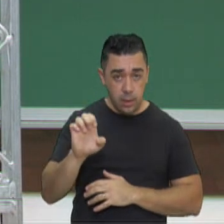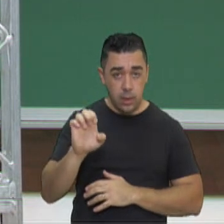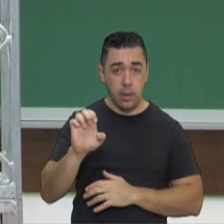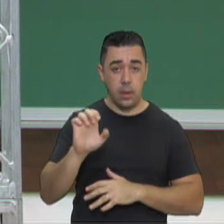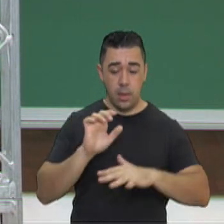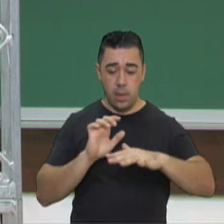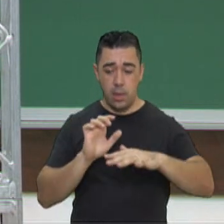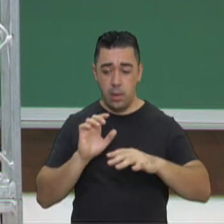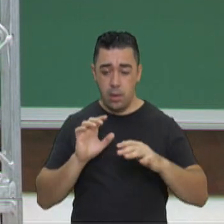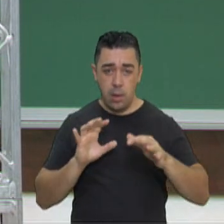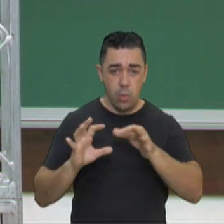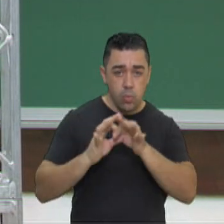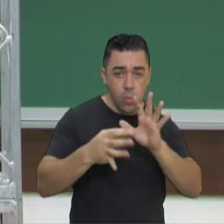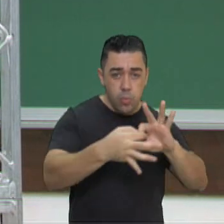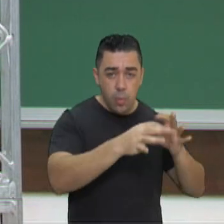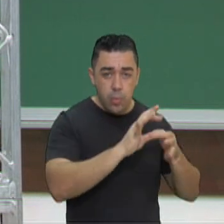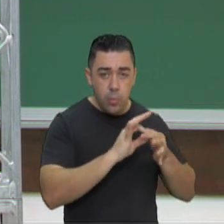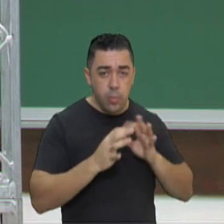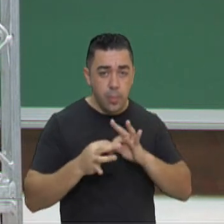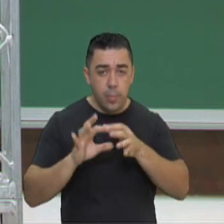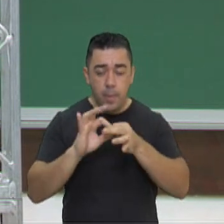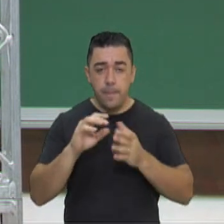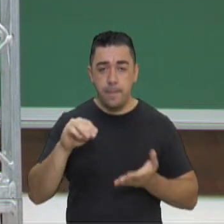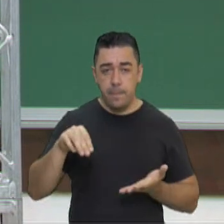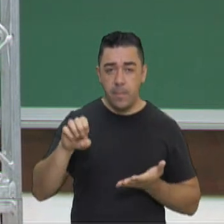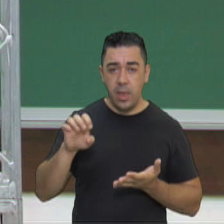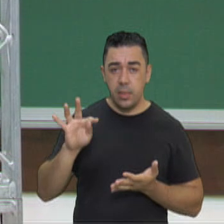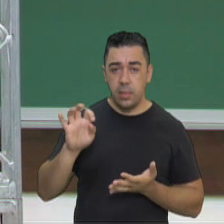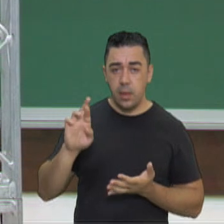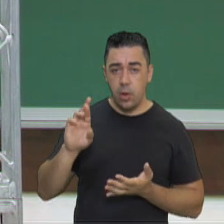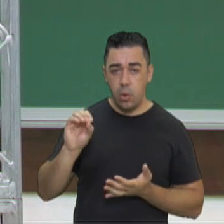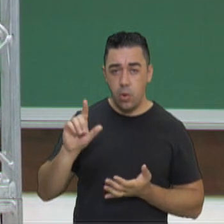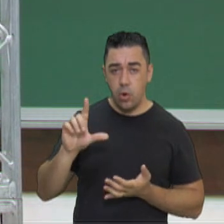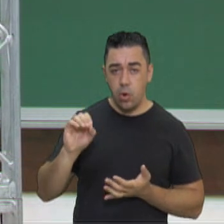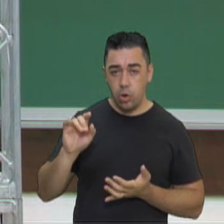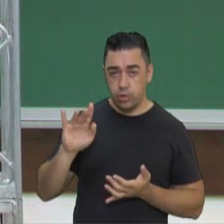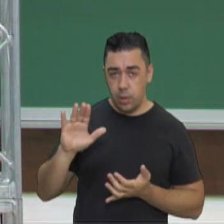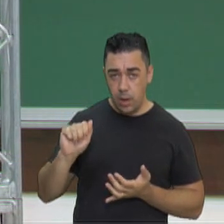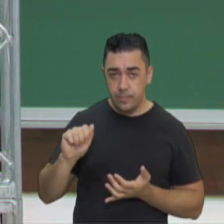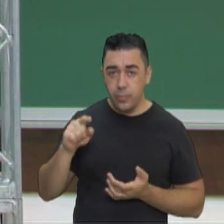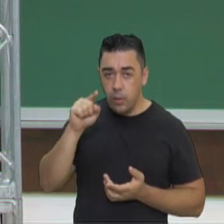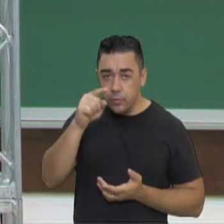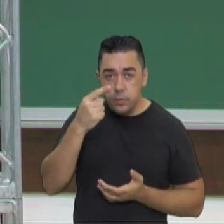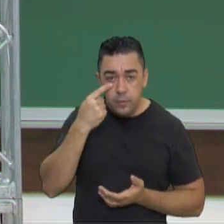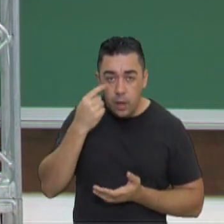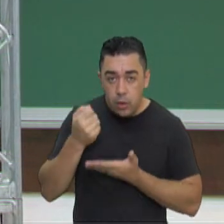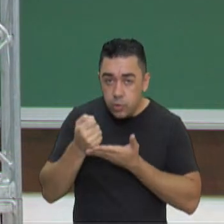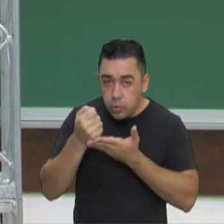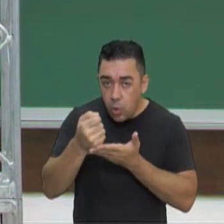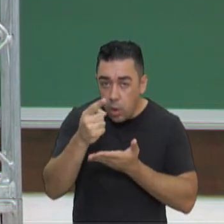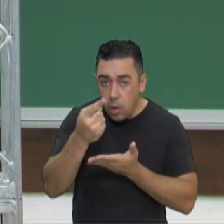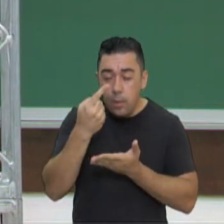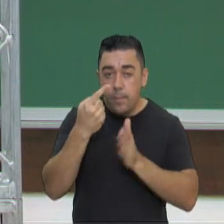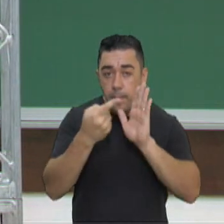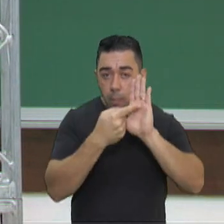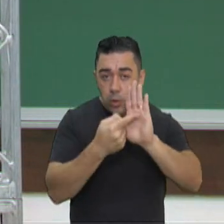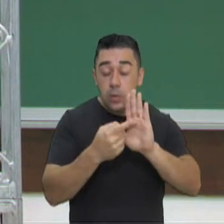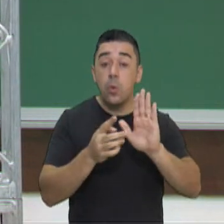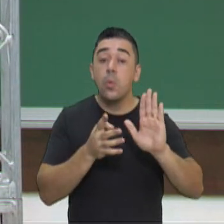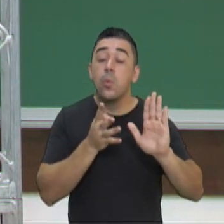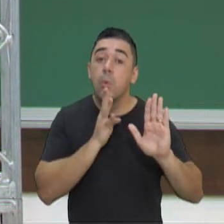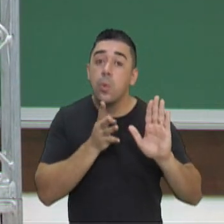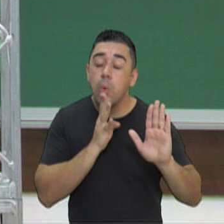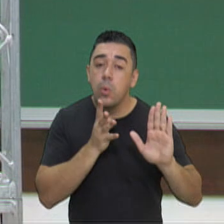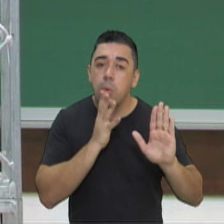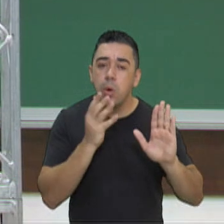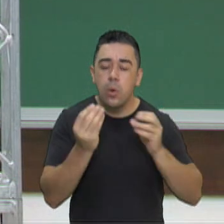estações meteorológicas, tá? Então, eu trouxe como curiosidade para a gente aqui, né, conhecer um